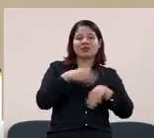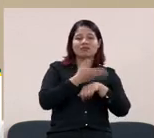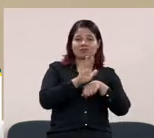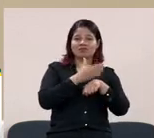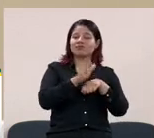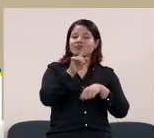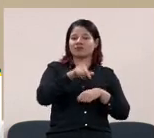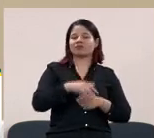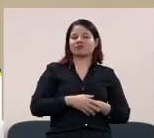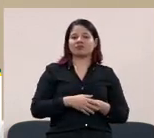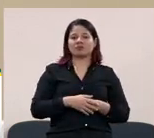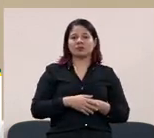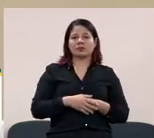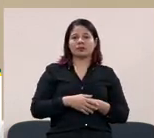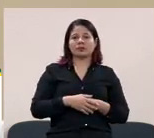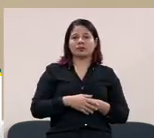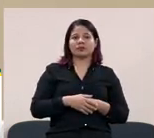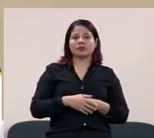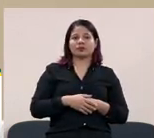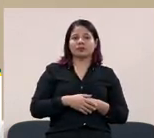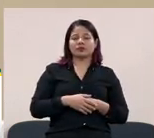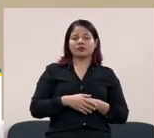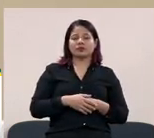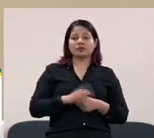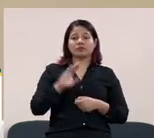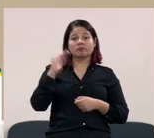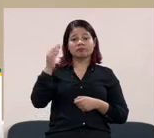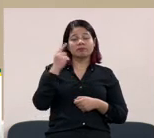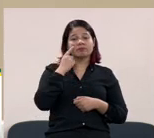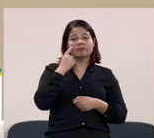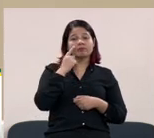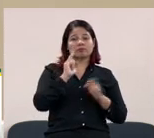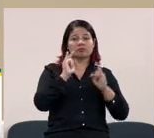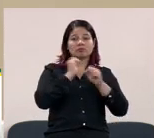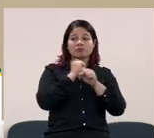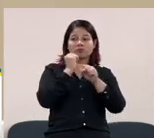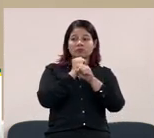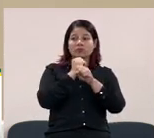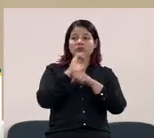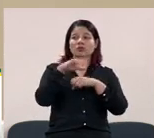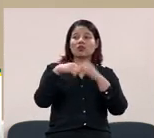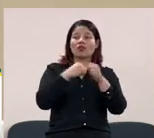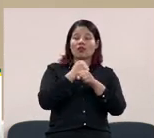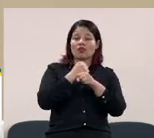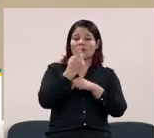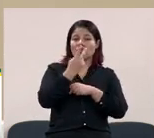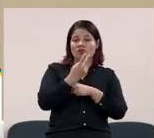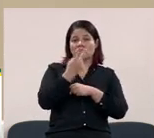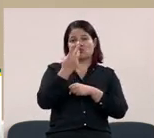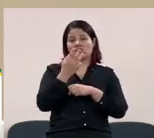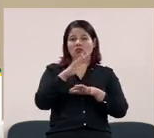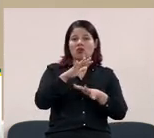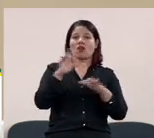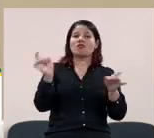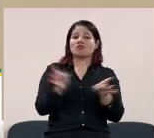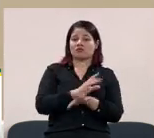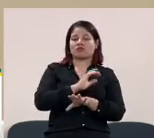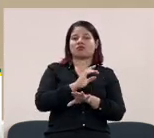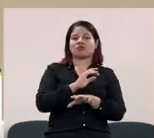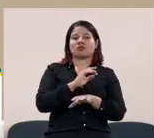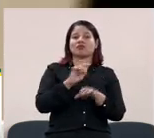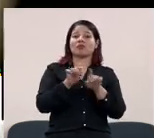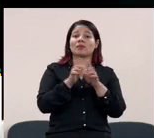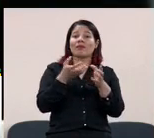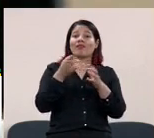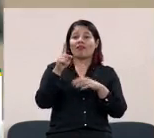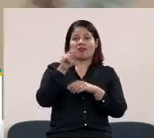2-3 anos, a gente passe a ter condições de inaugurar esse grande sonho para o Estado, que é o curso de medicina na